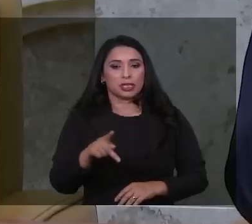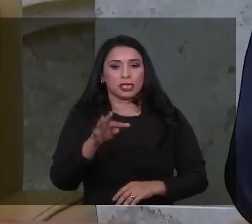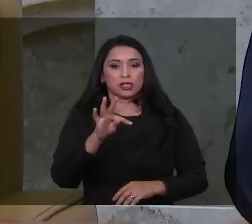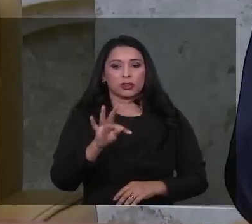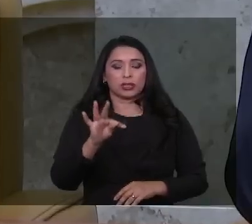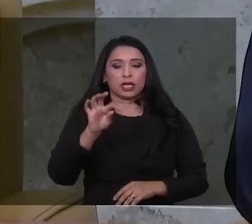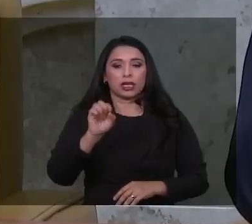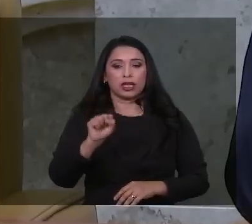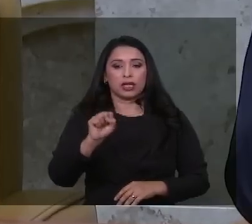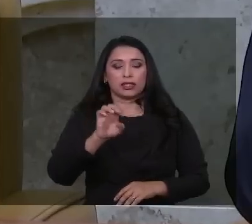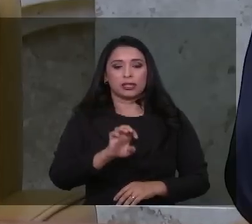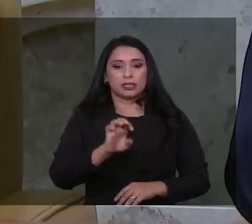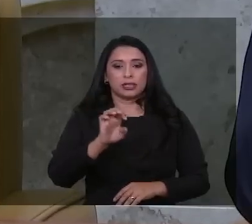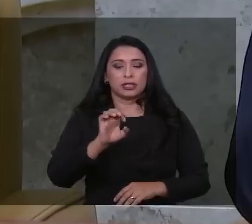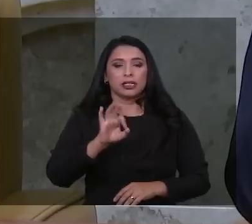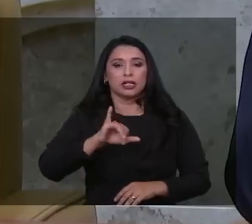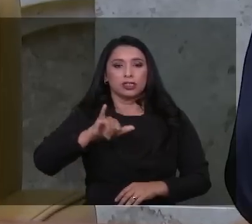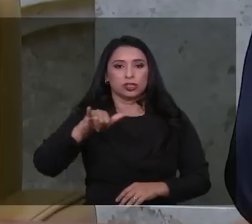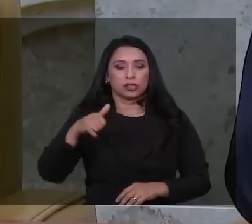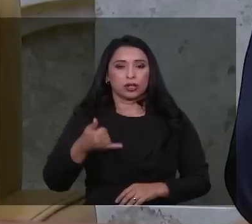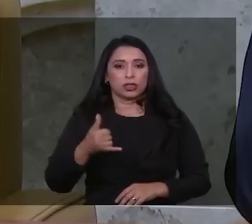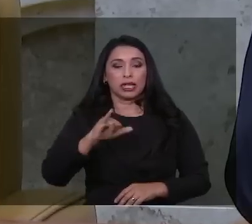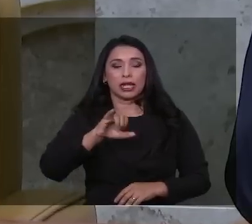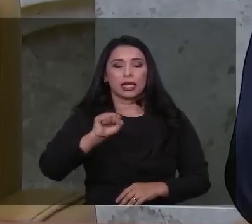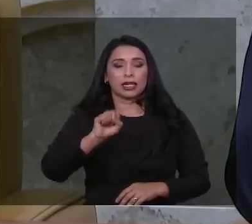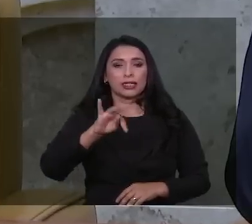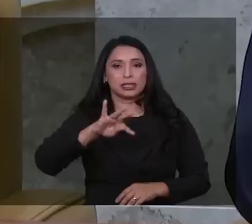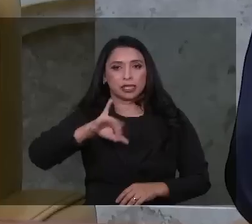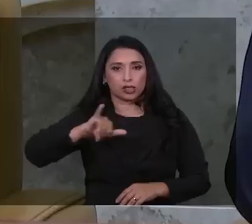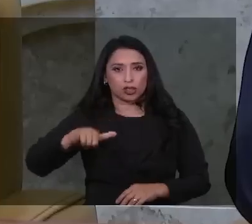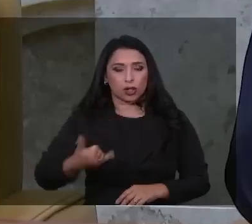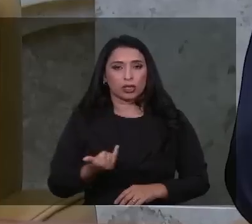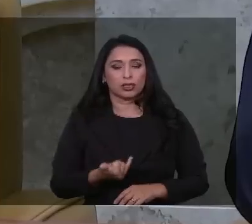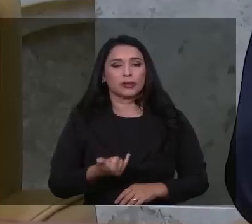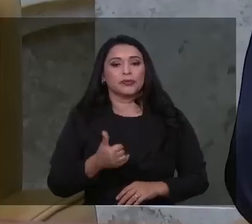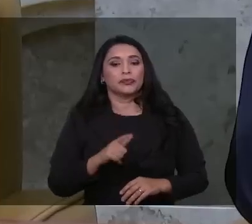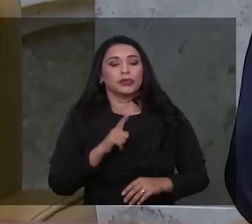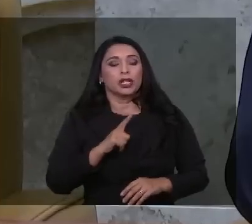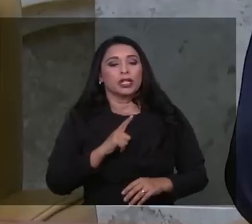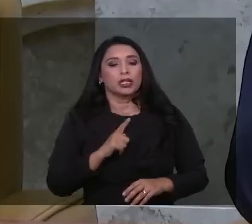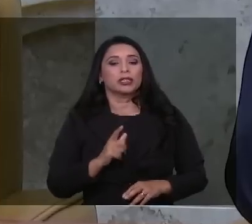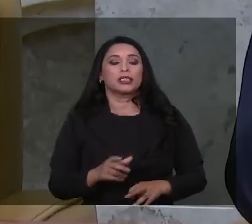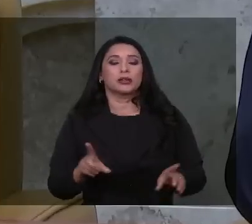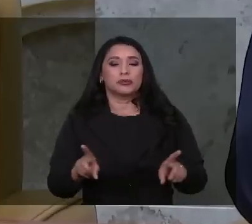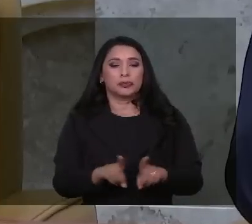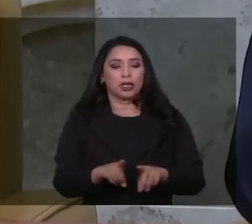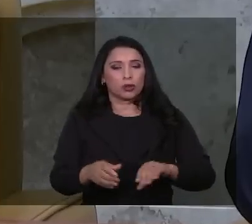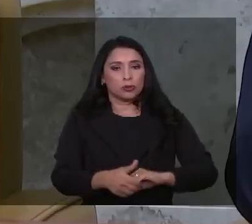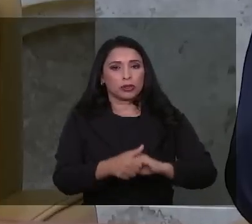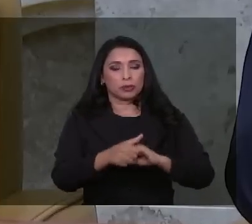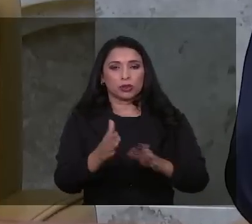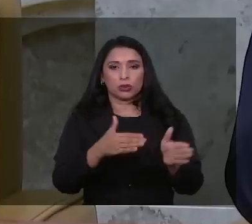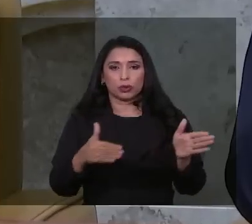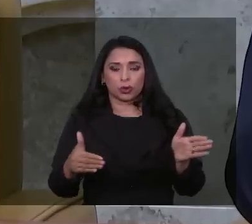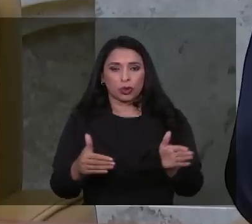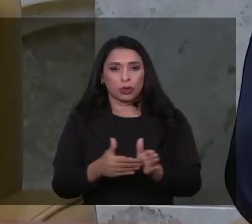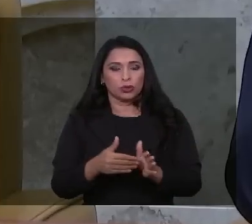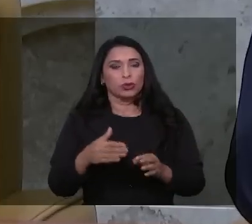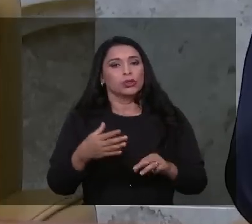de Justiça, ministra Maria Tereza de Assis Moura, na pessoa de quem cumprimento todos os ministros do STJ.